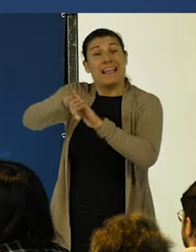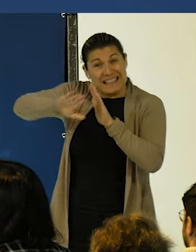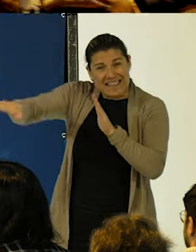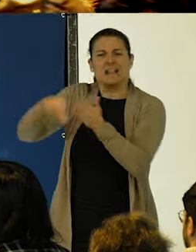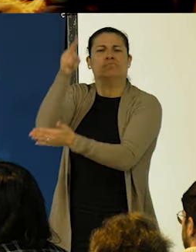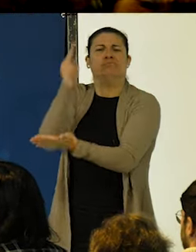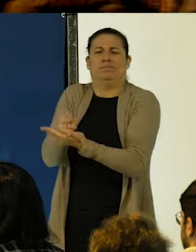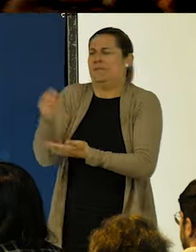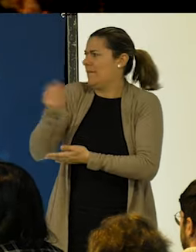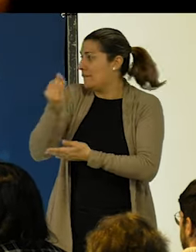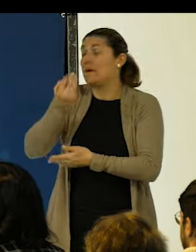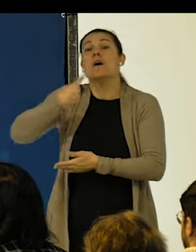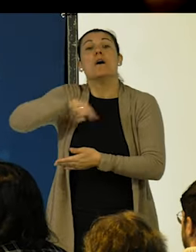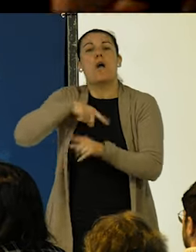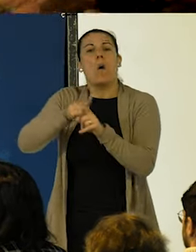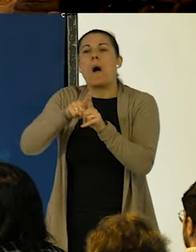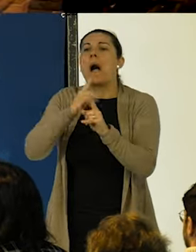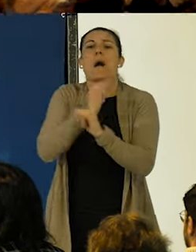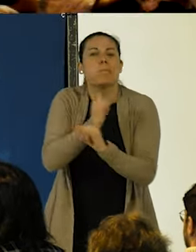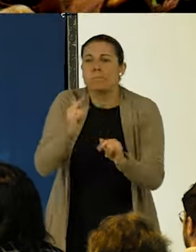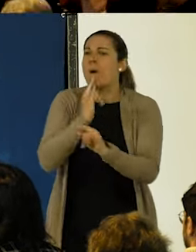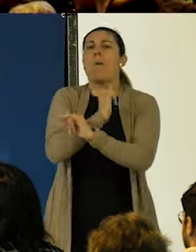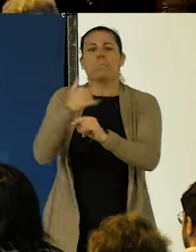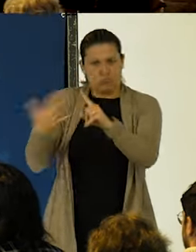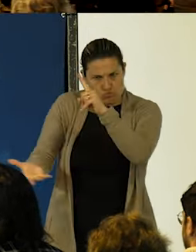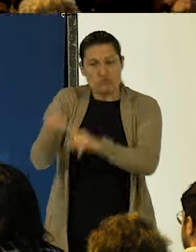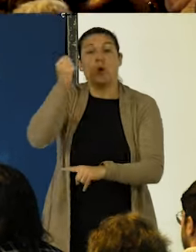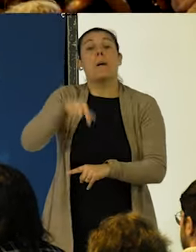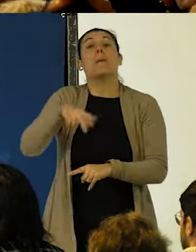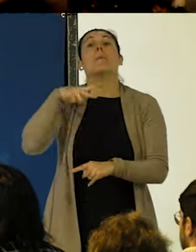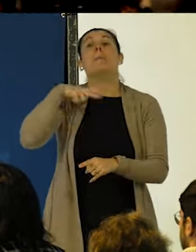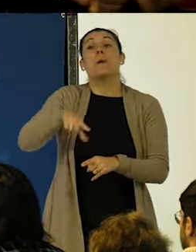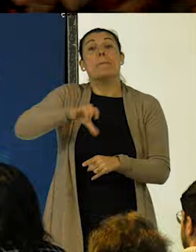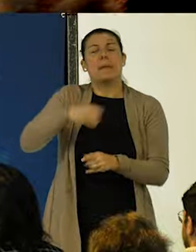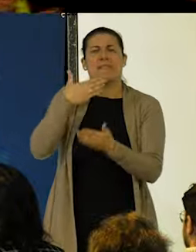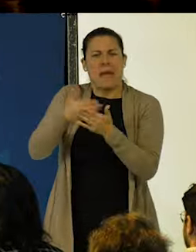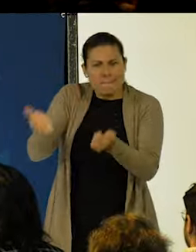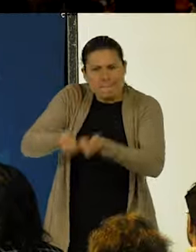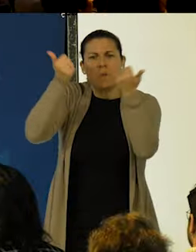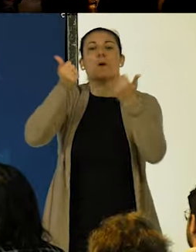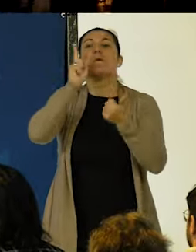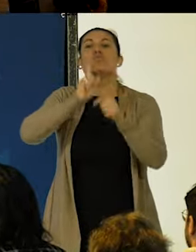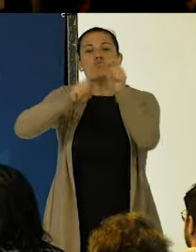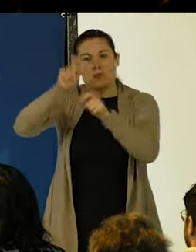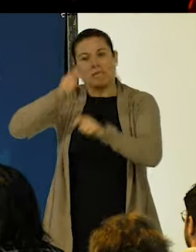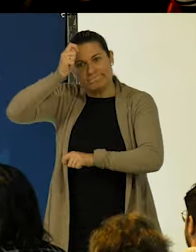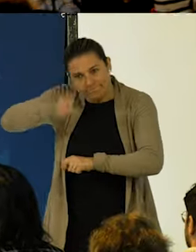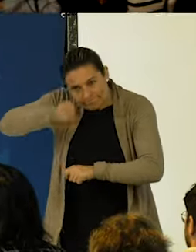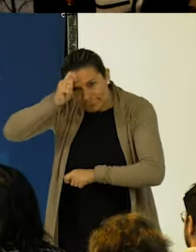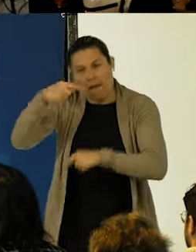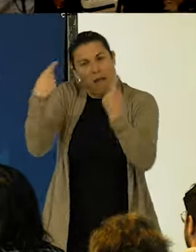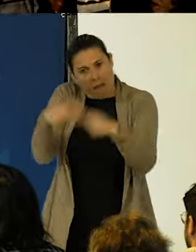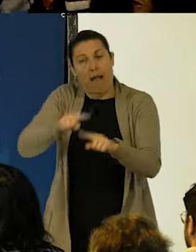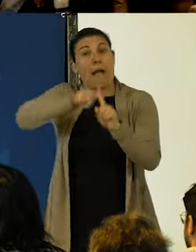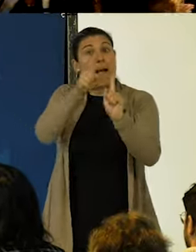derrotada. Fizemos o impossível. E o país ficou melhor. E as mulheres foram respeitadas em